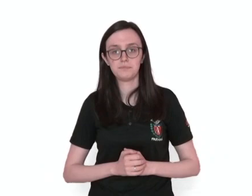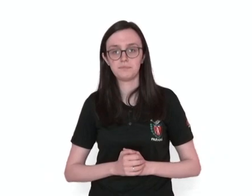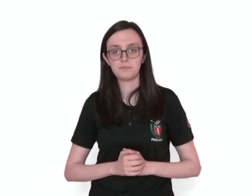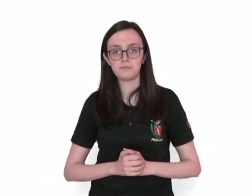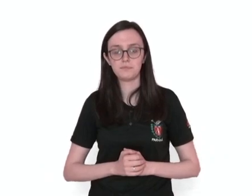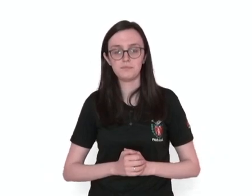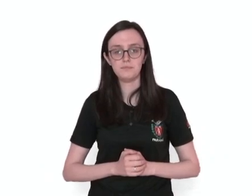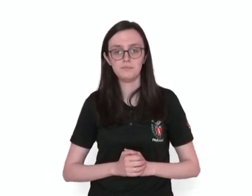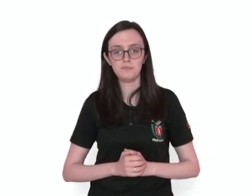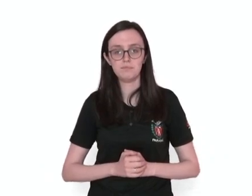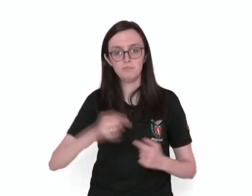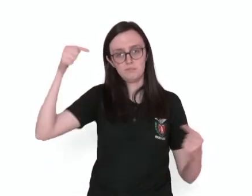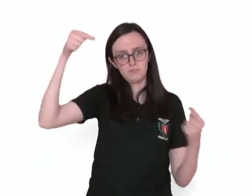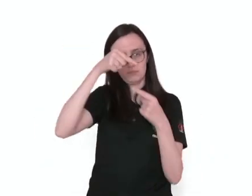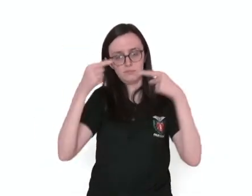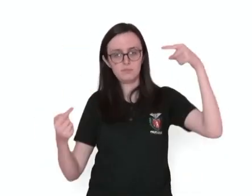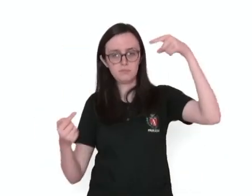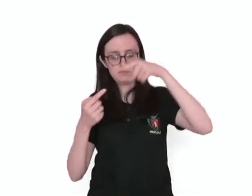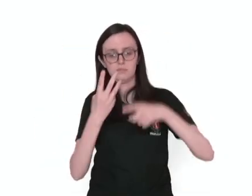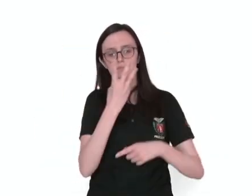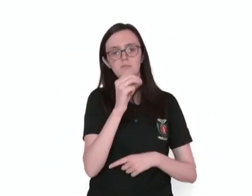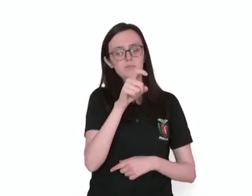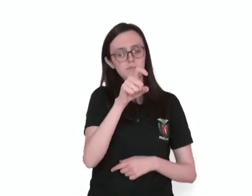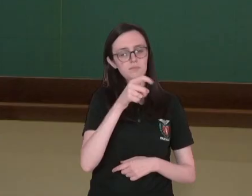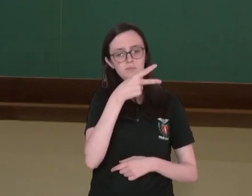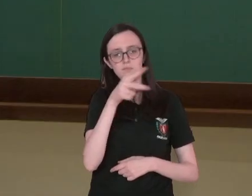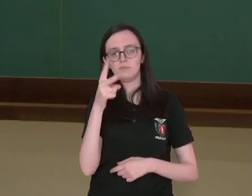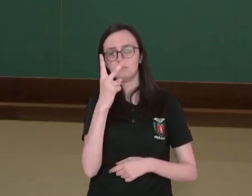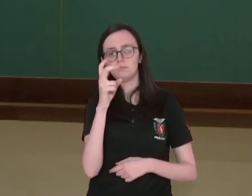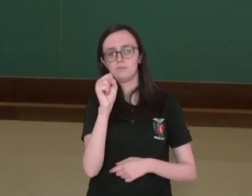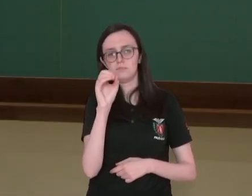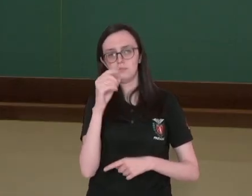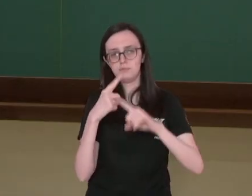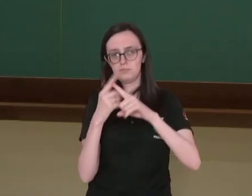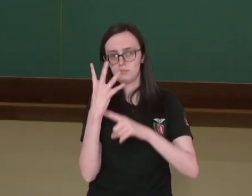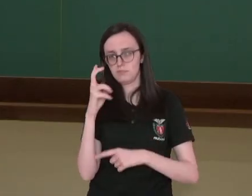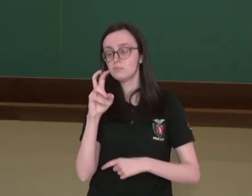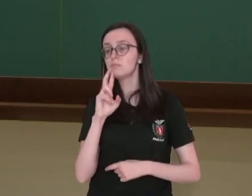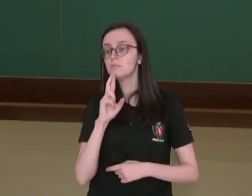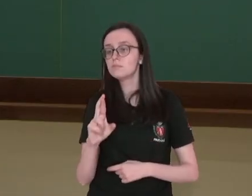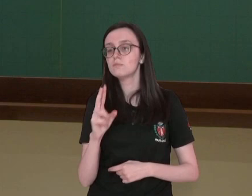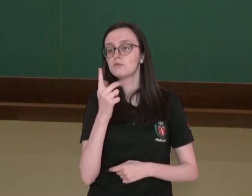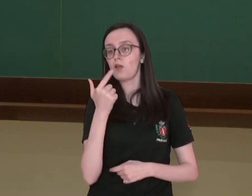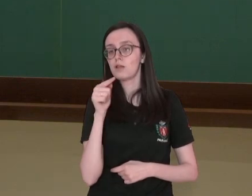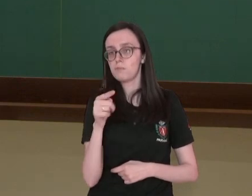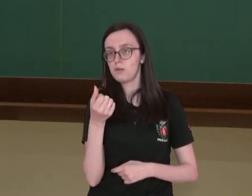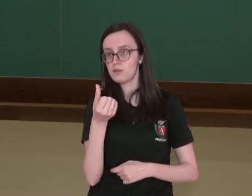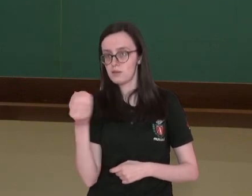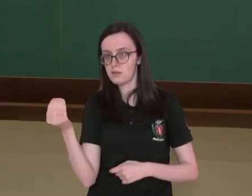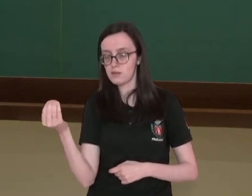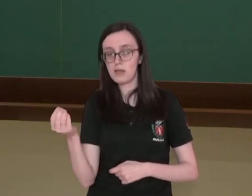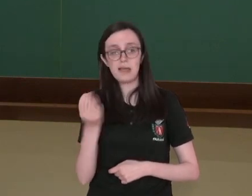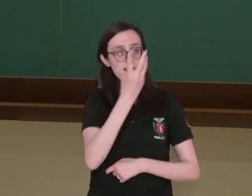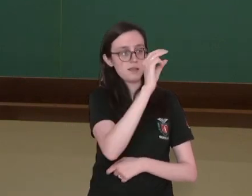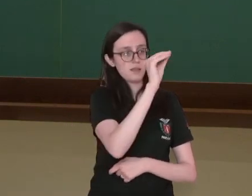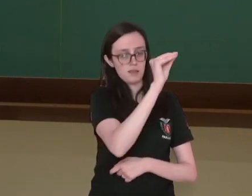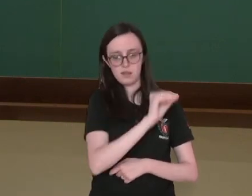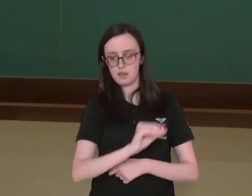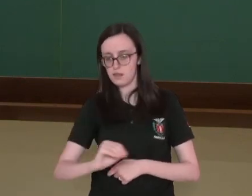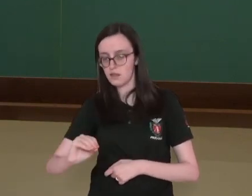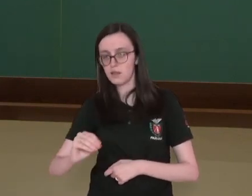30x, que é igual a 280 vezes 45, que dá 12.600. O 30 passou